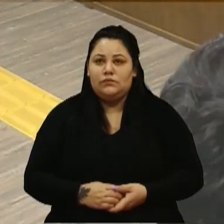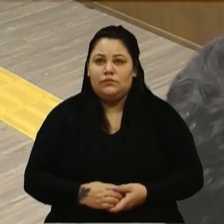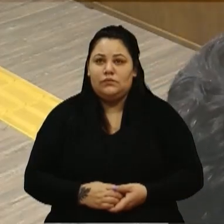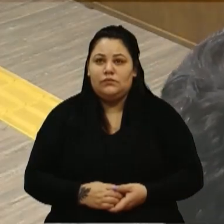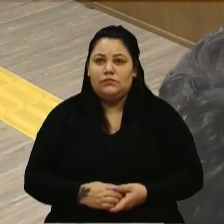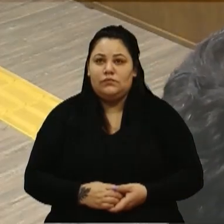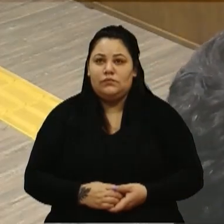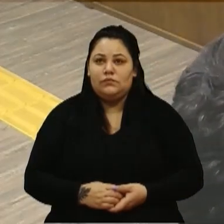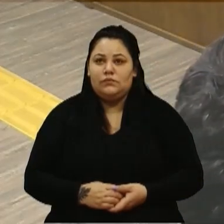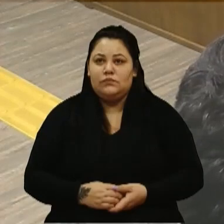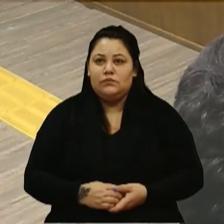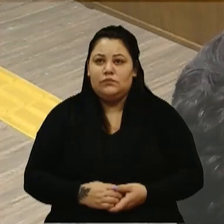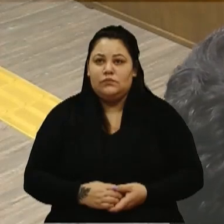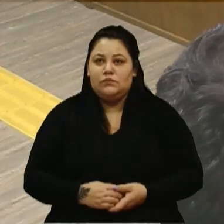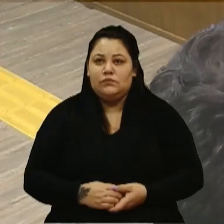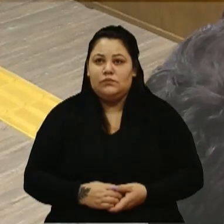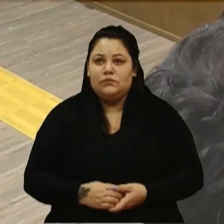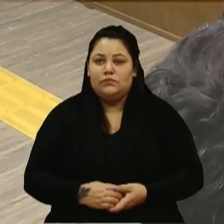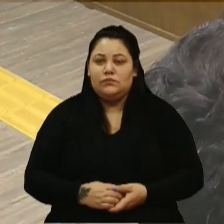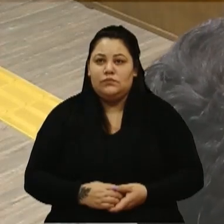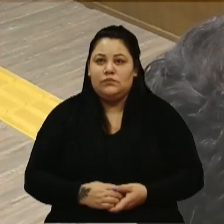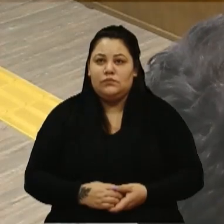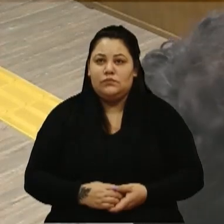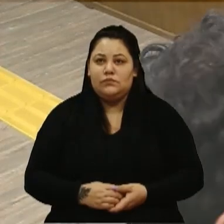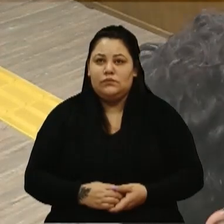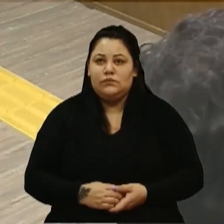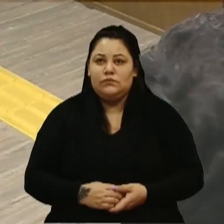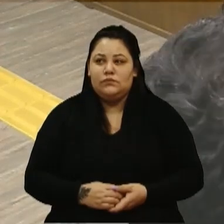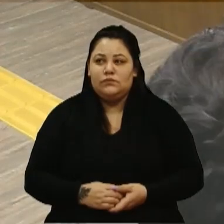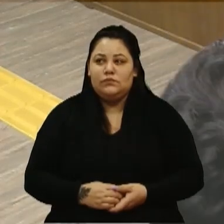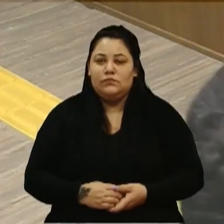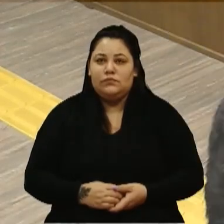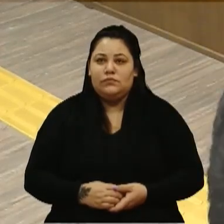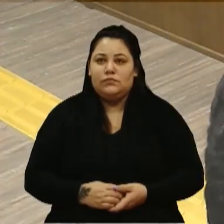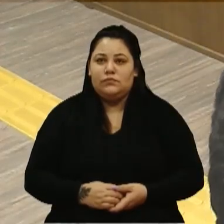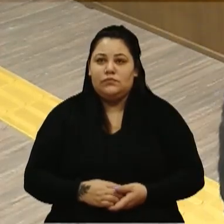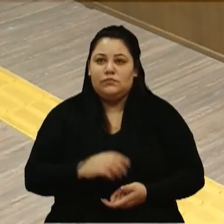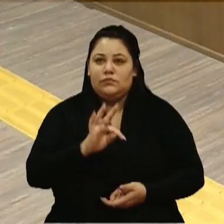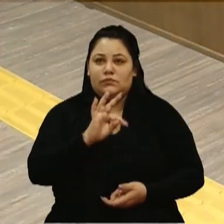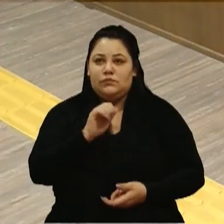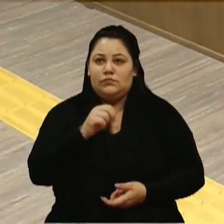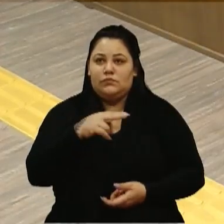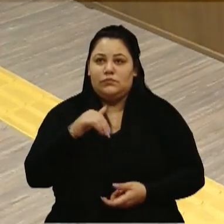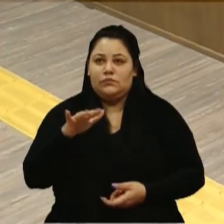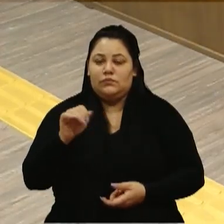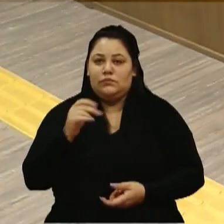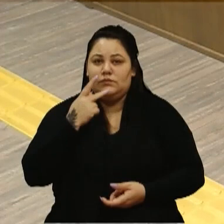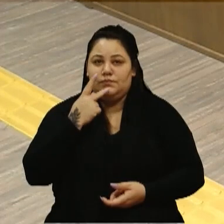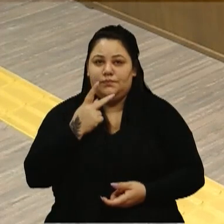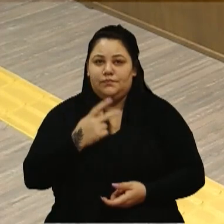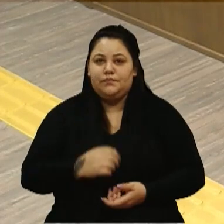Eu vou falar aqui. Então, com a palavra, Tânia Menezes.